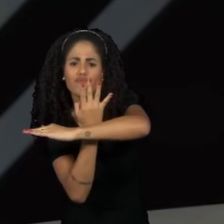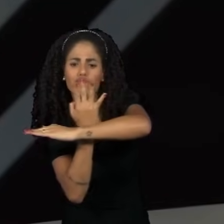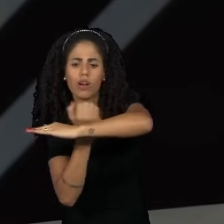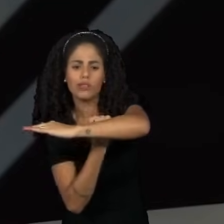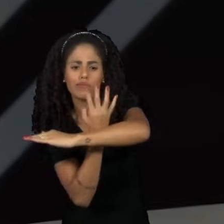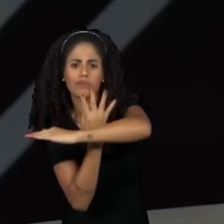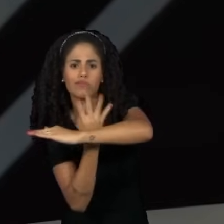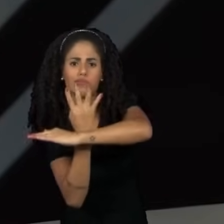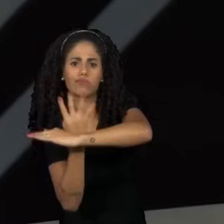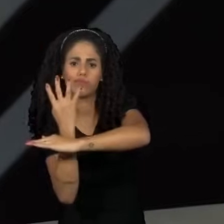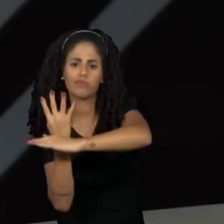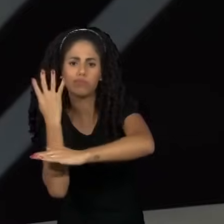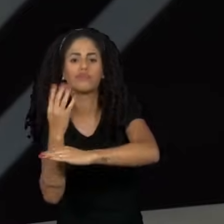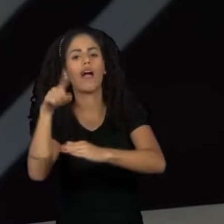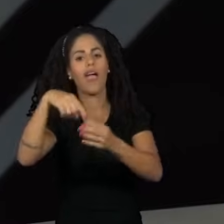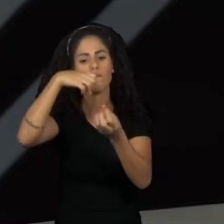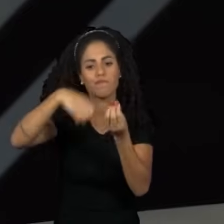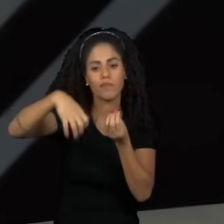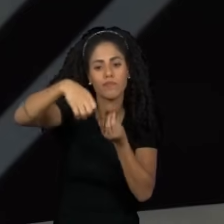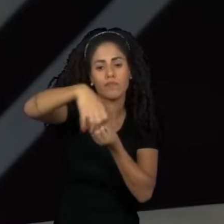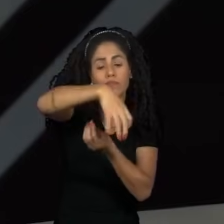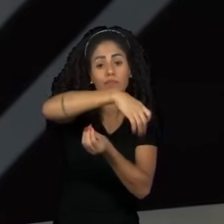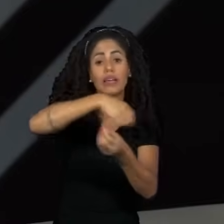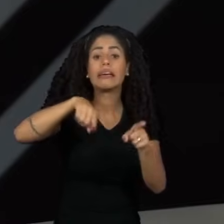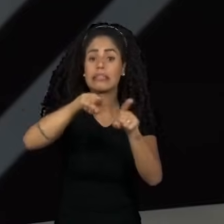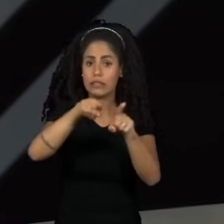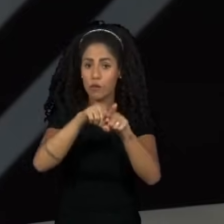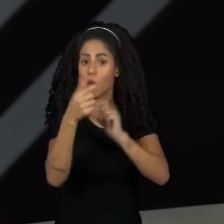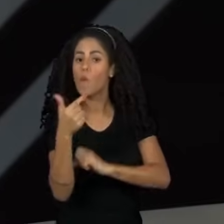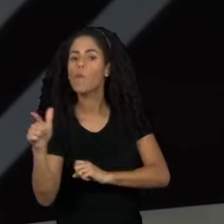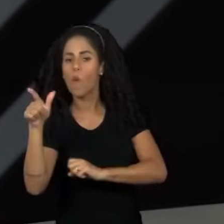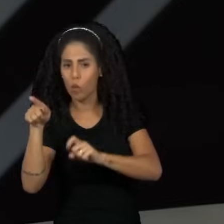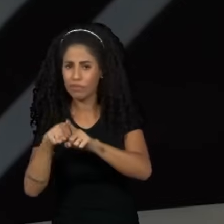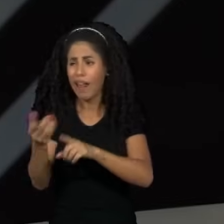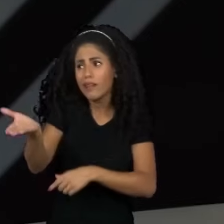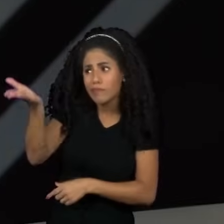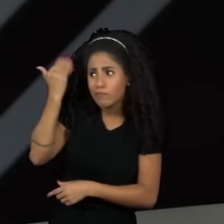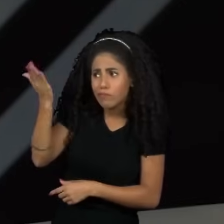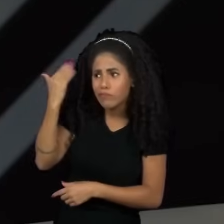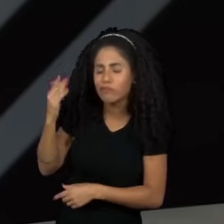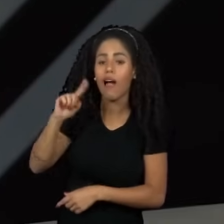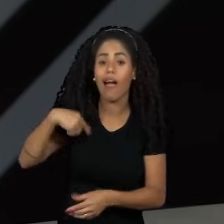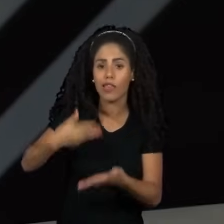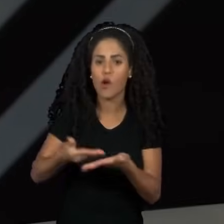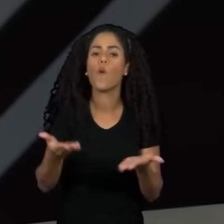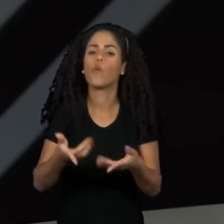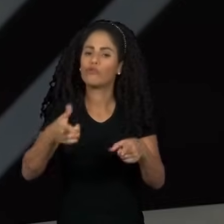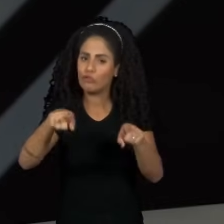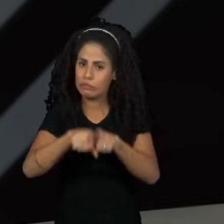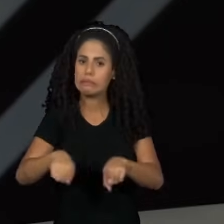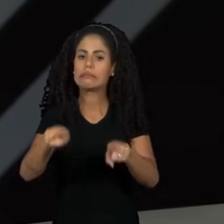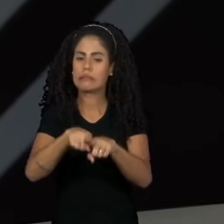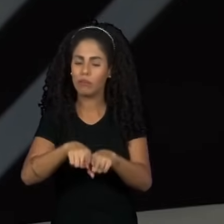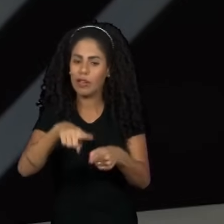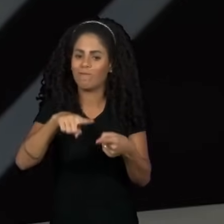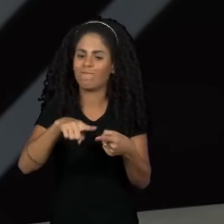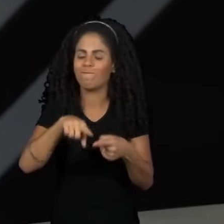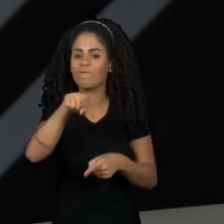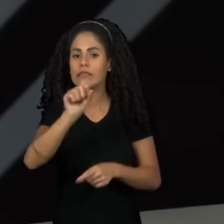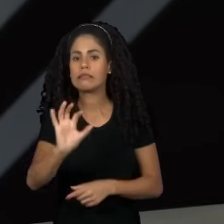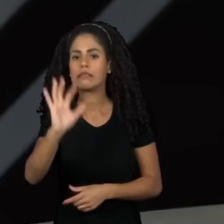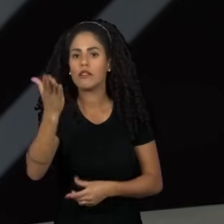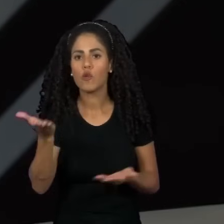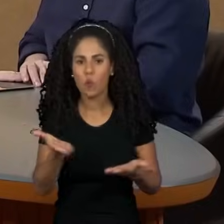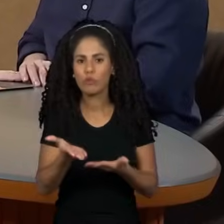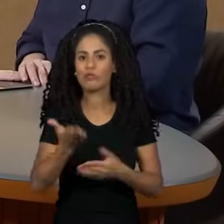como praga, como invasora, e o eucalipto também, naquele tempo, até hoje ainda, mas hoje em dia menos,